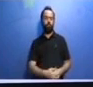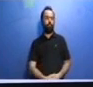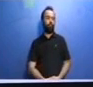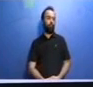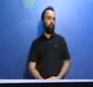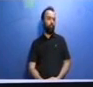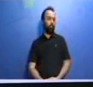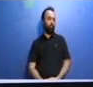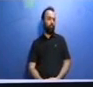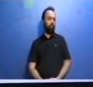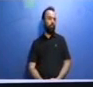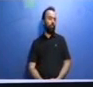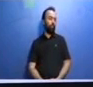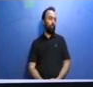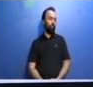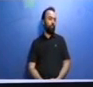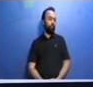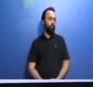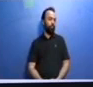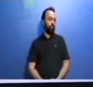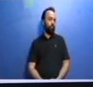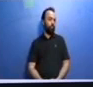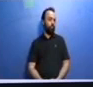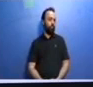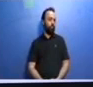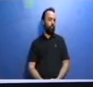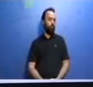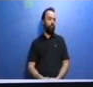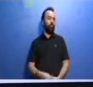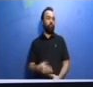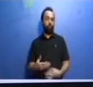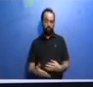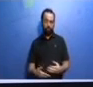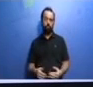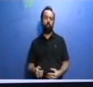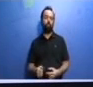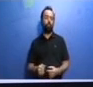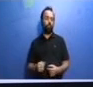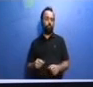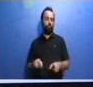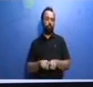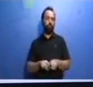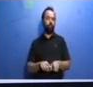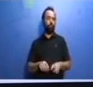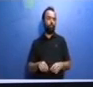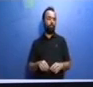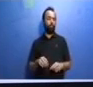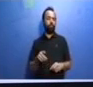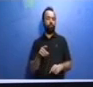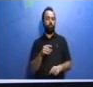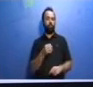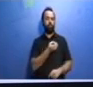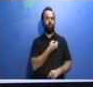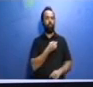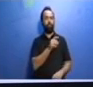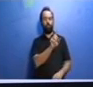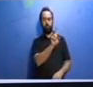certo? Então, é assim que nós representamos. Além do índice, nós temos um outro valor que é